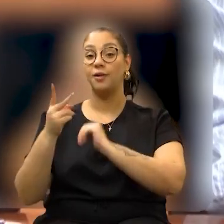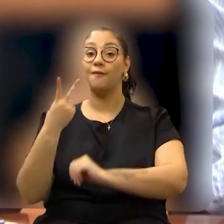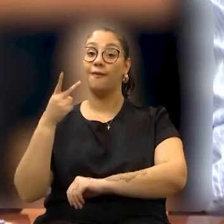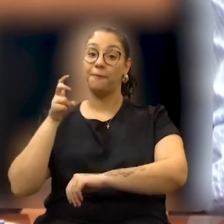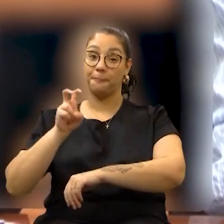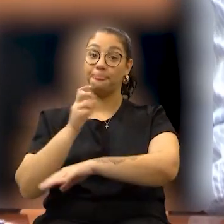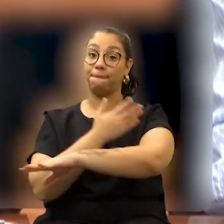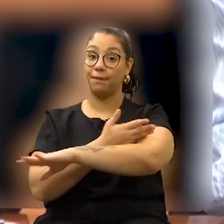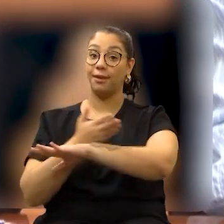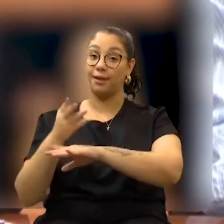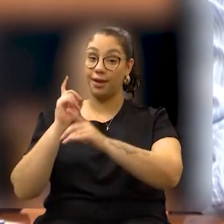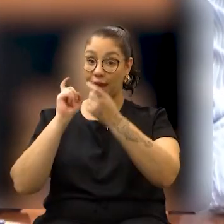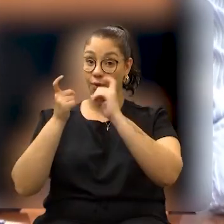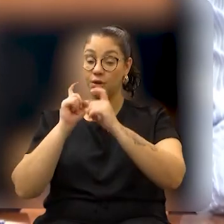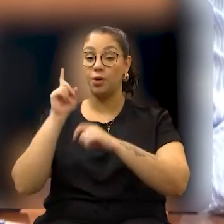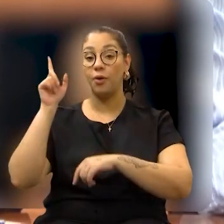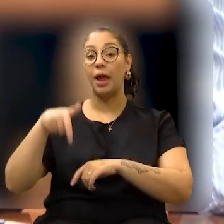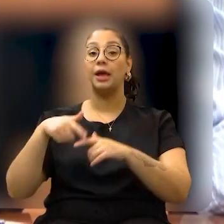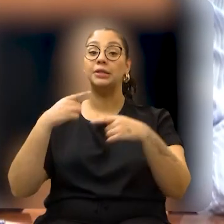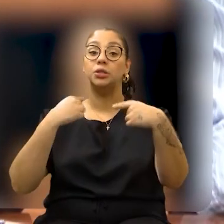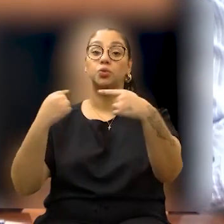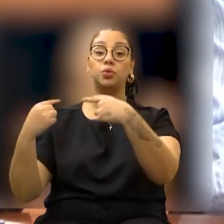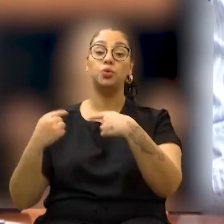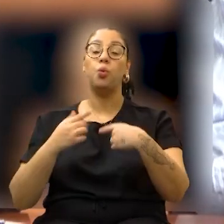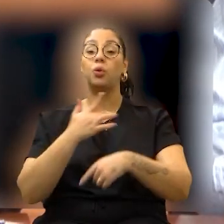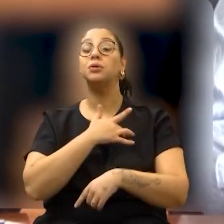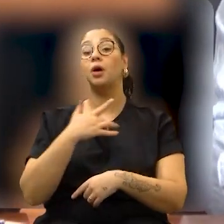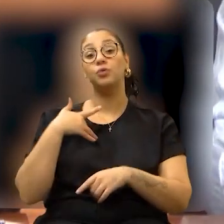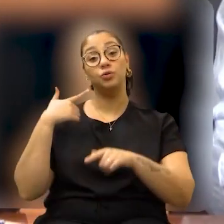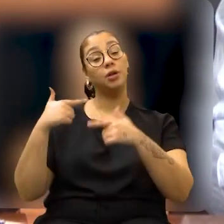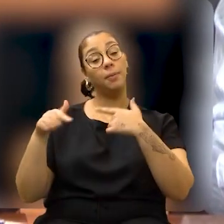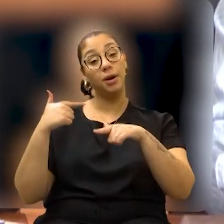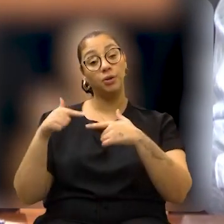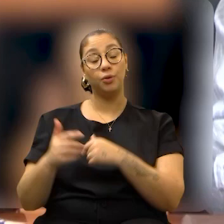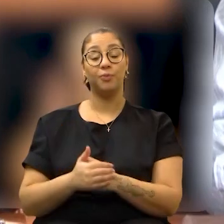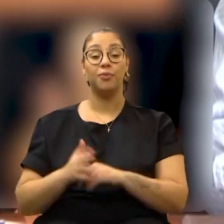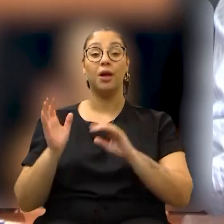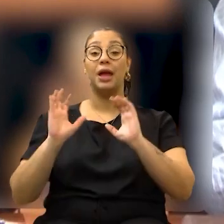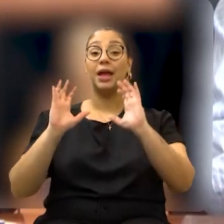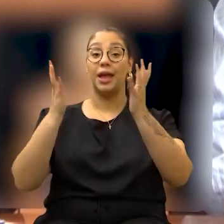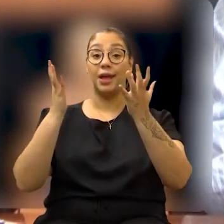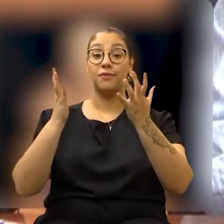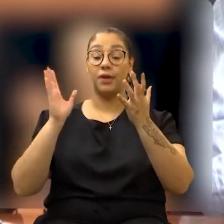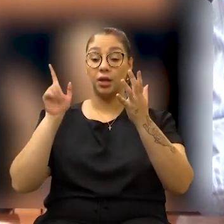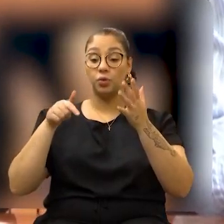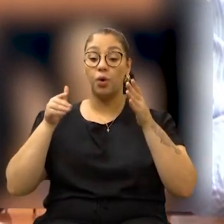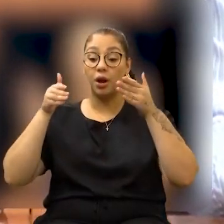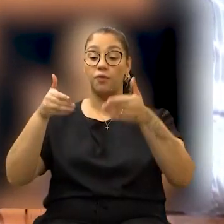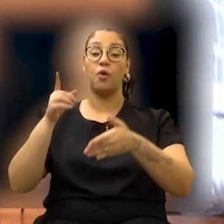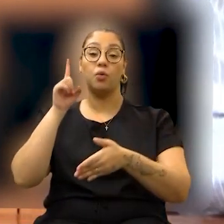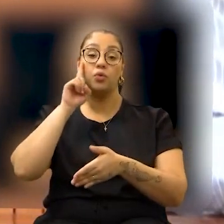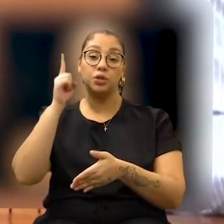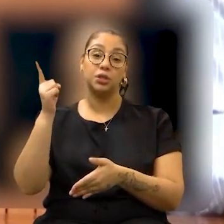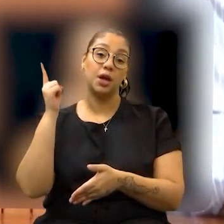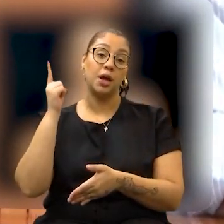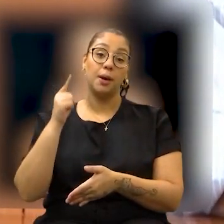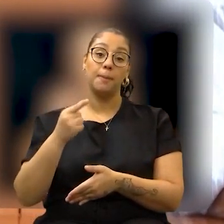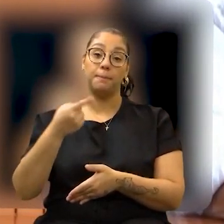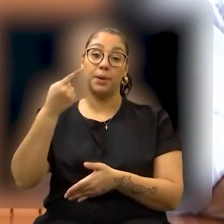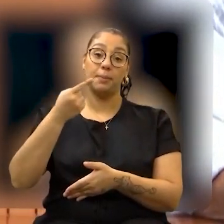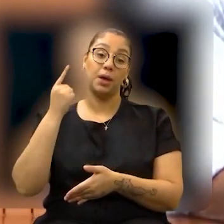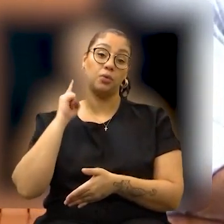da 25ª reunião ordinária com um debate sobre a saúde do trabalhador. O evento, alusivo ao 1º de